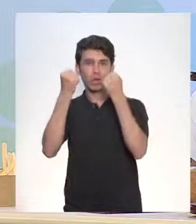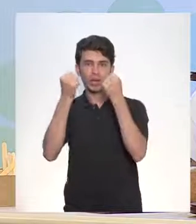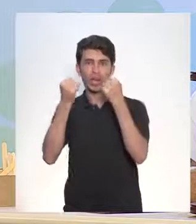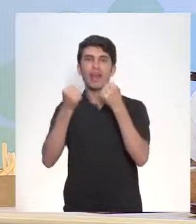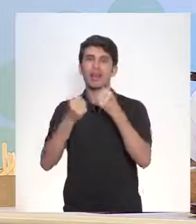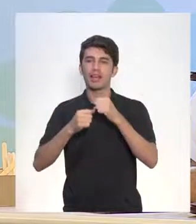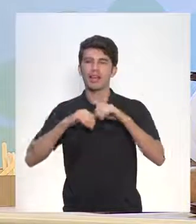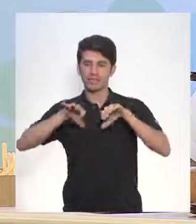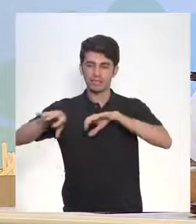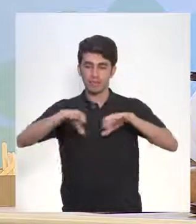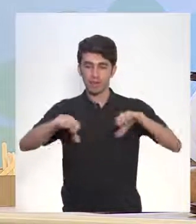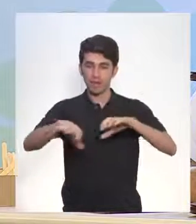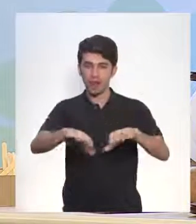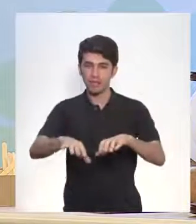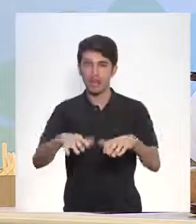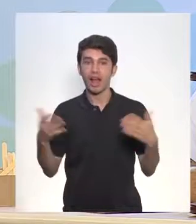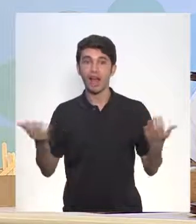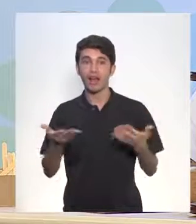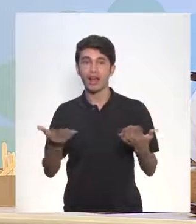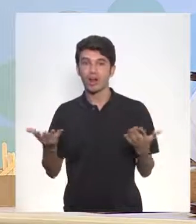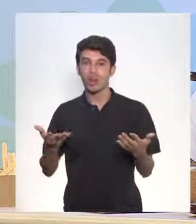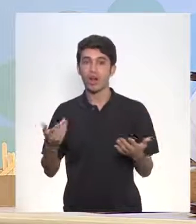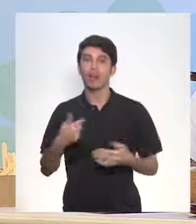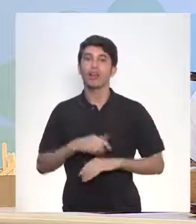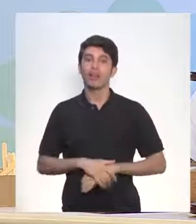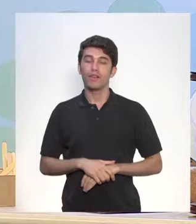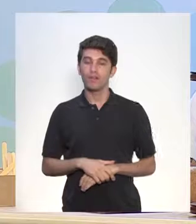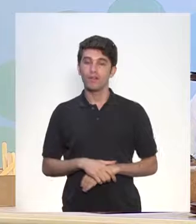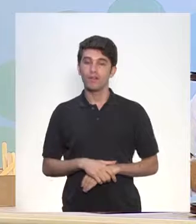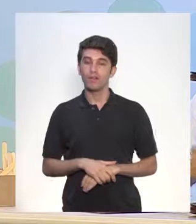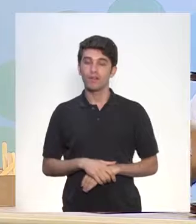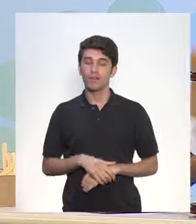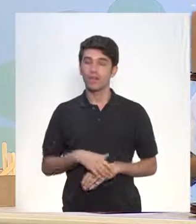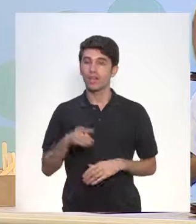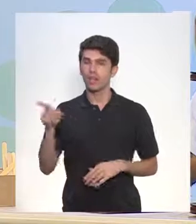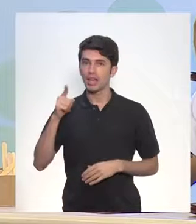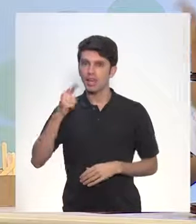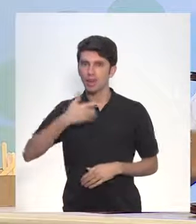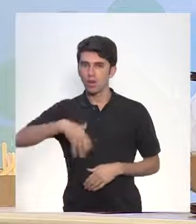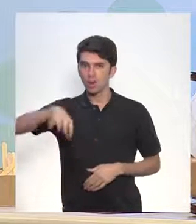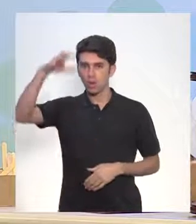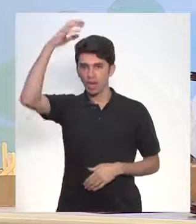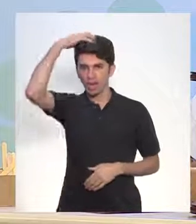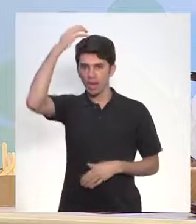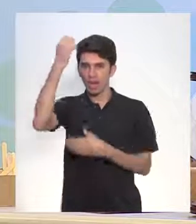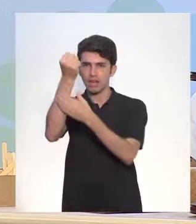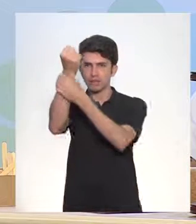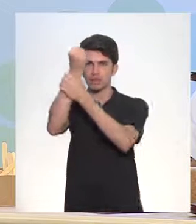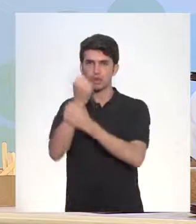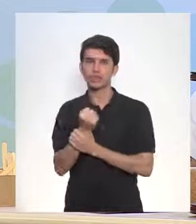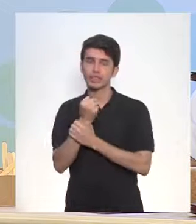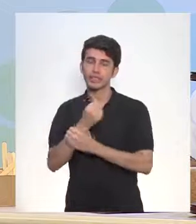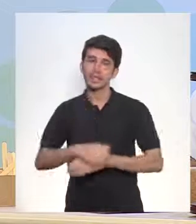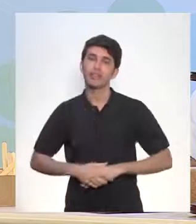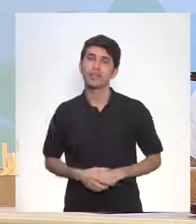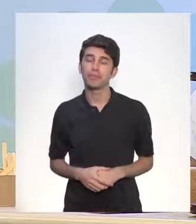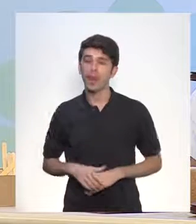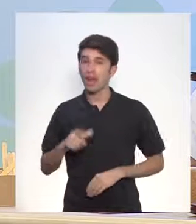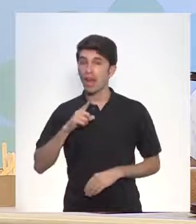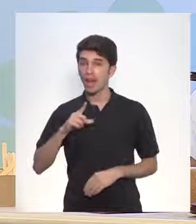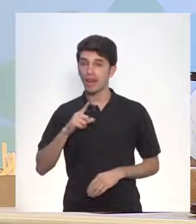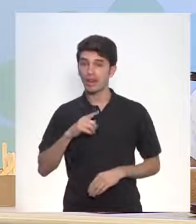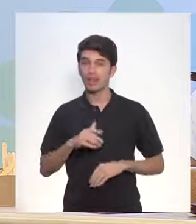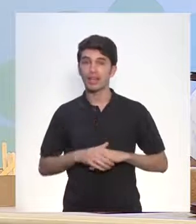descentralizado, agora ele se torna um rei absolutista. Inclusive, nós temos